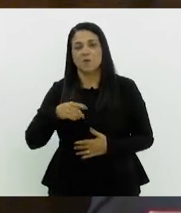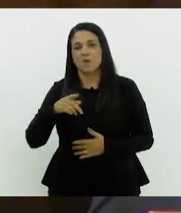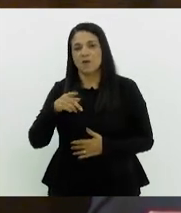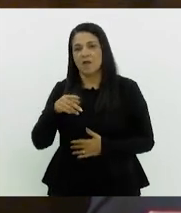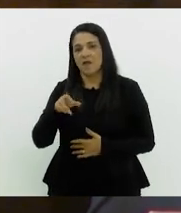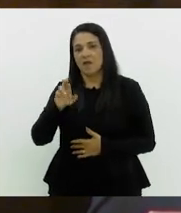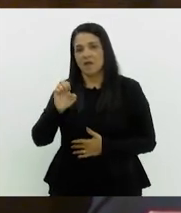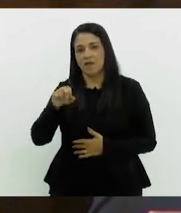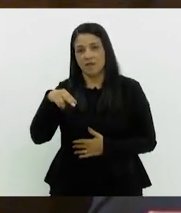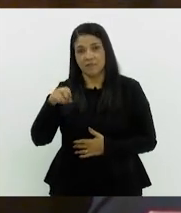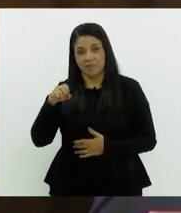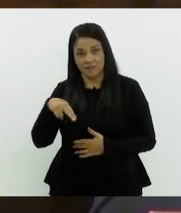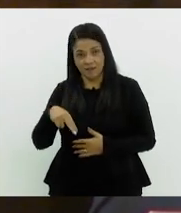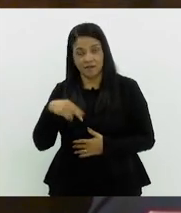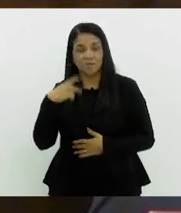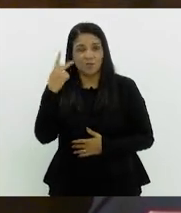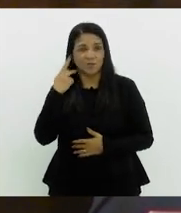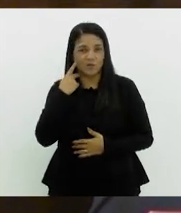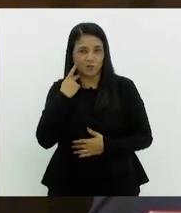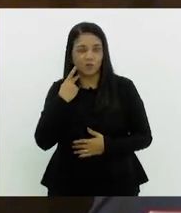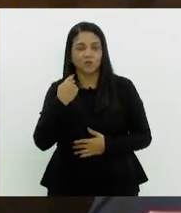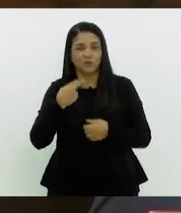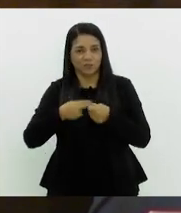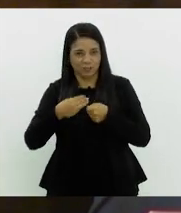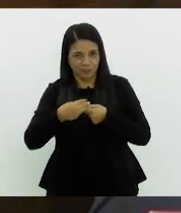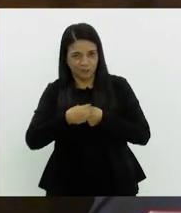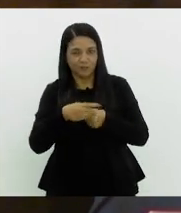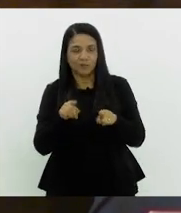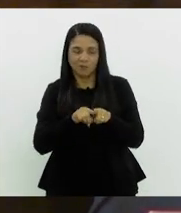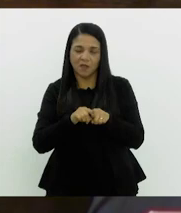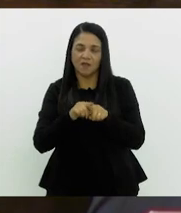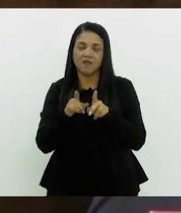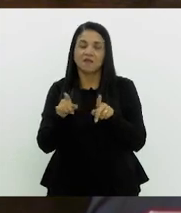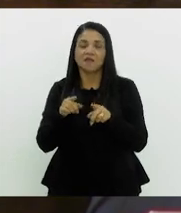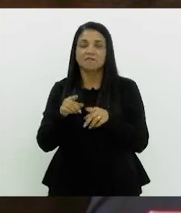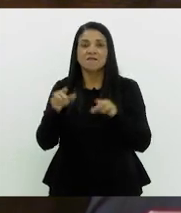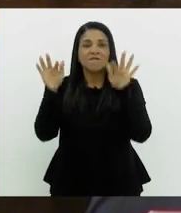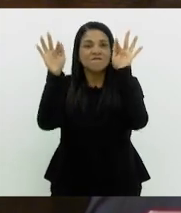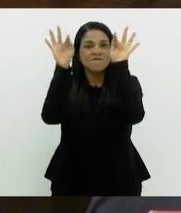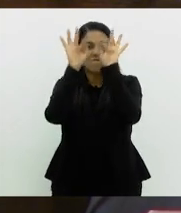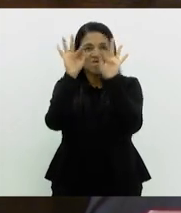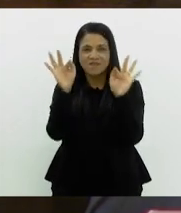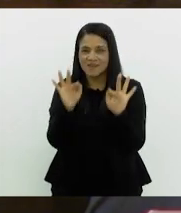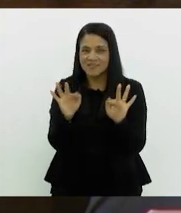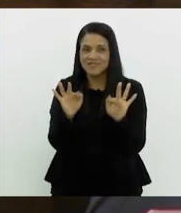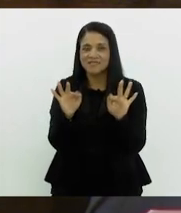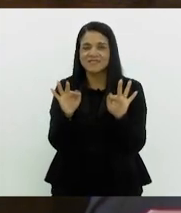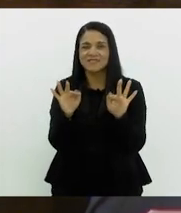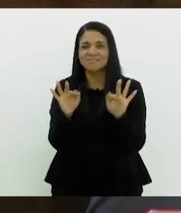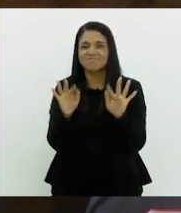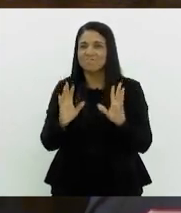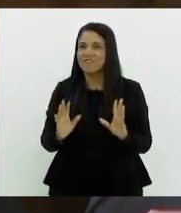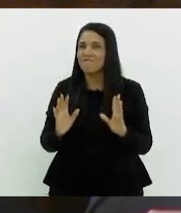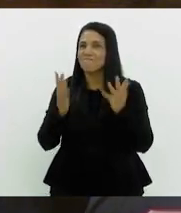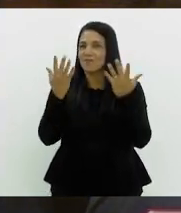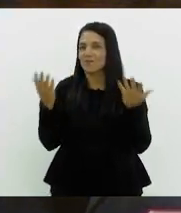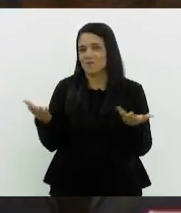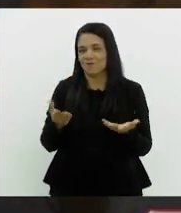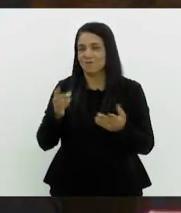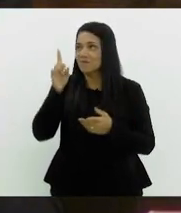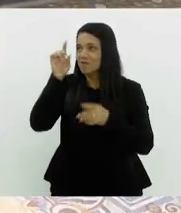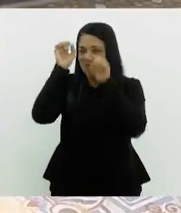aos senhores e senhoras, que Deus continue abençoando, que tenham um feliz e salutar evento. Que Deus abençoe a